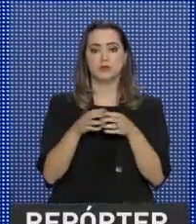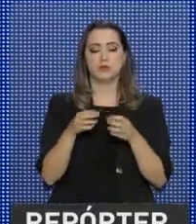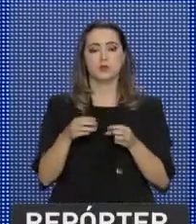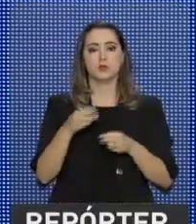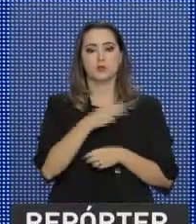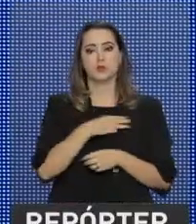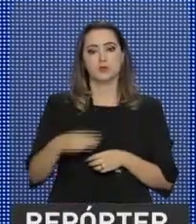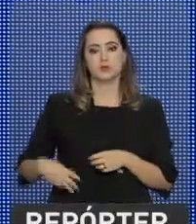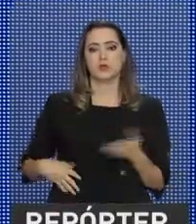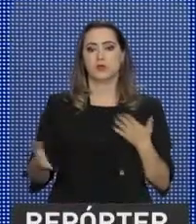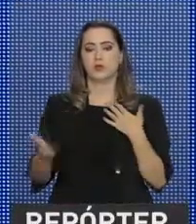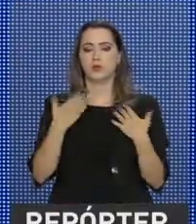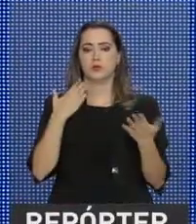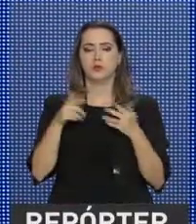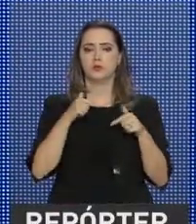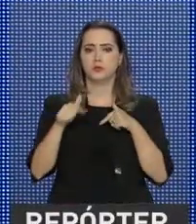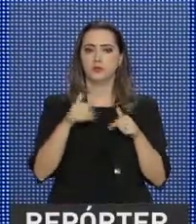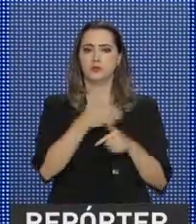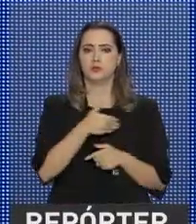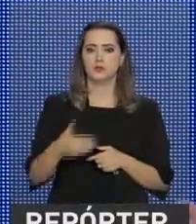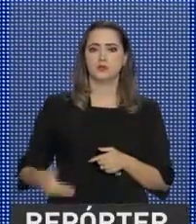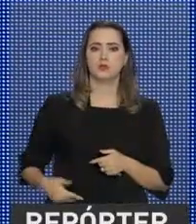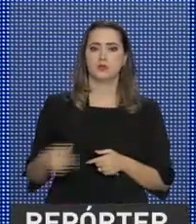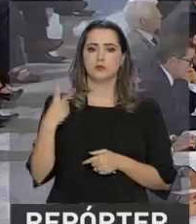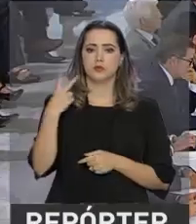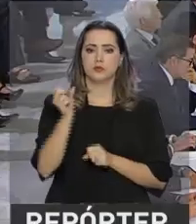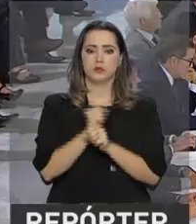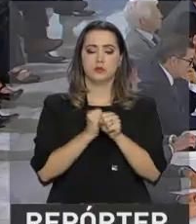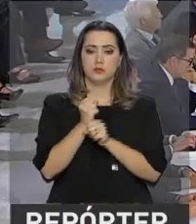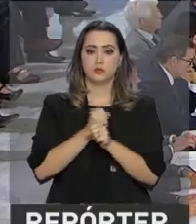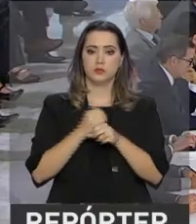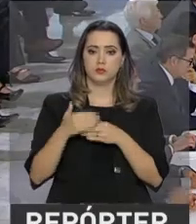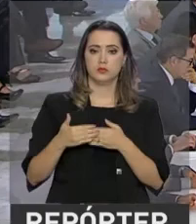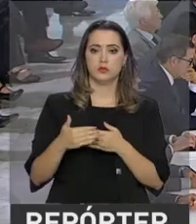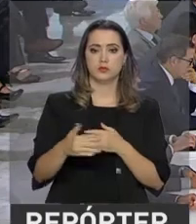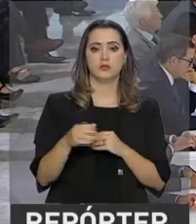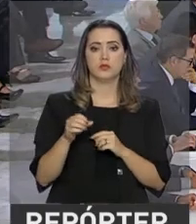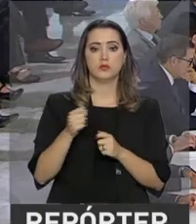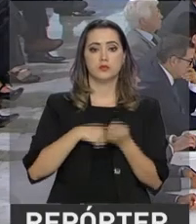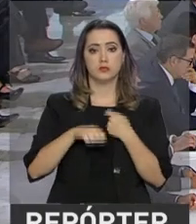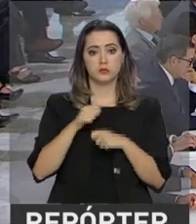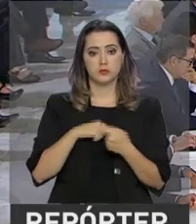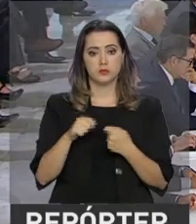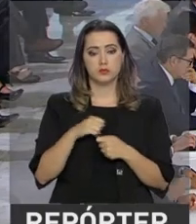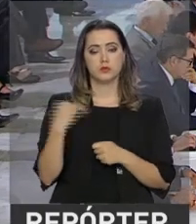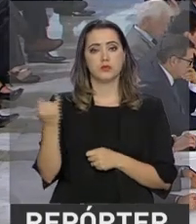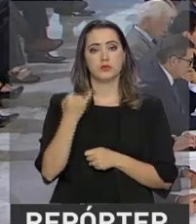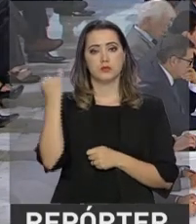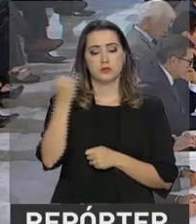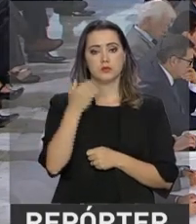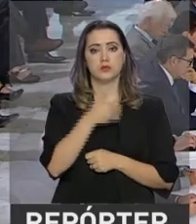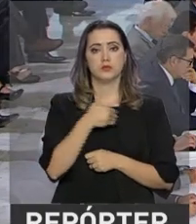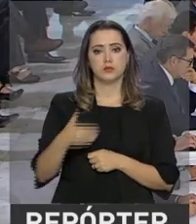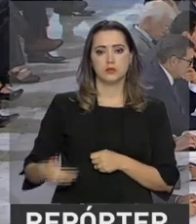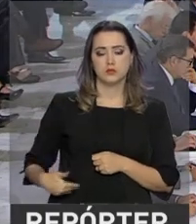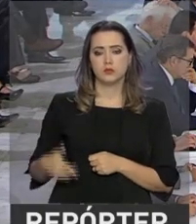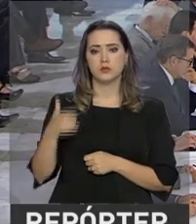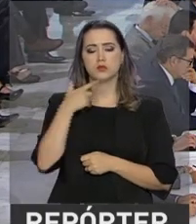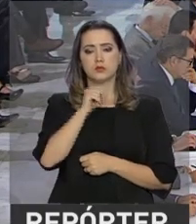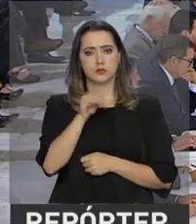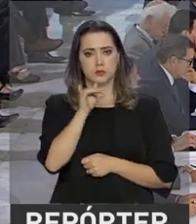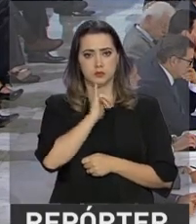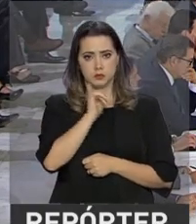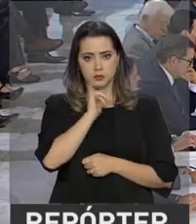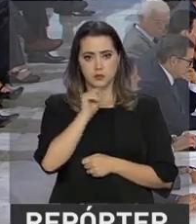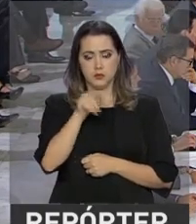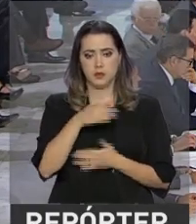fez uma avaliação das ações do governo nos últimos dois anos na área da economia destacou que o seu governo conseguiu por exemplo